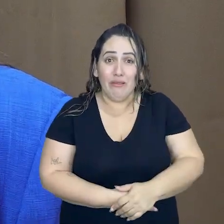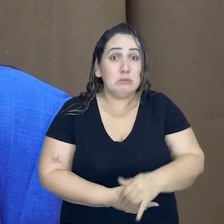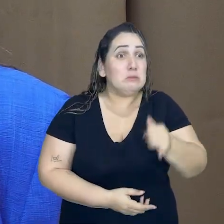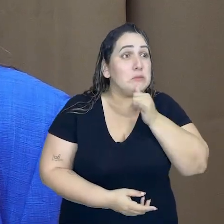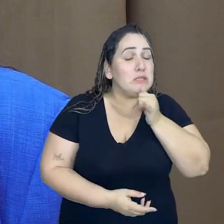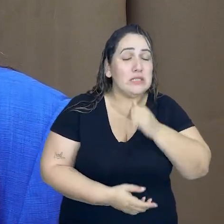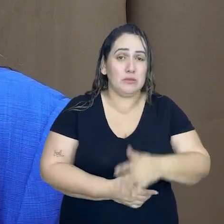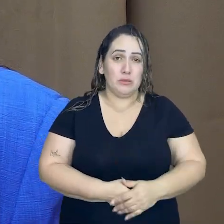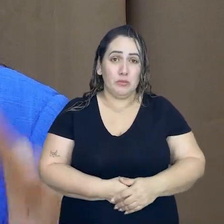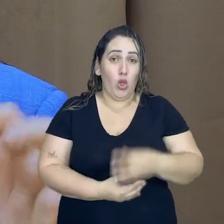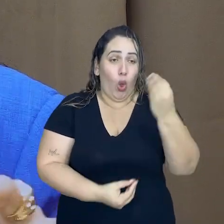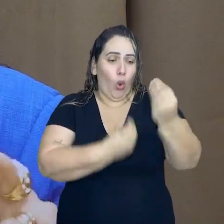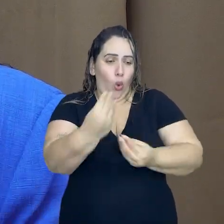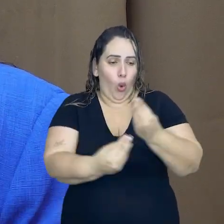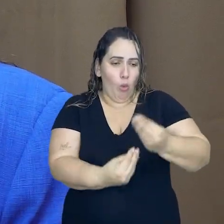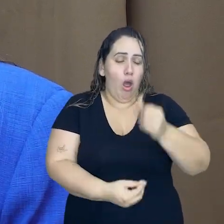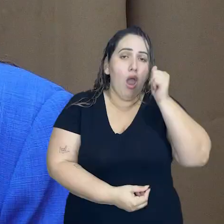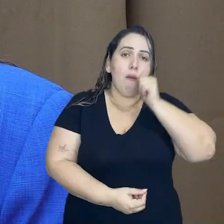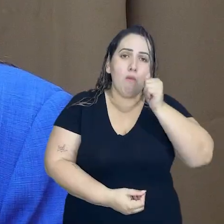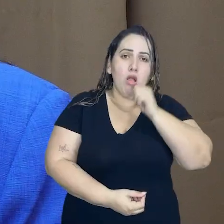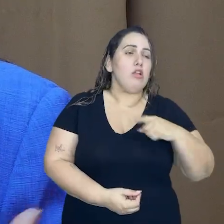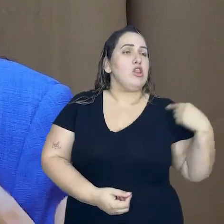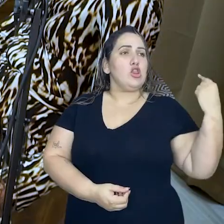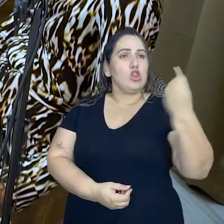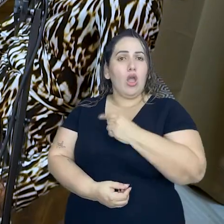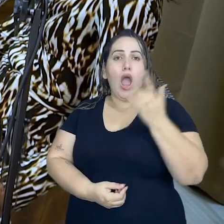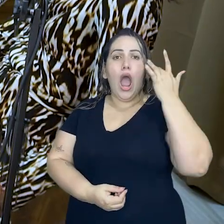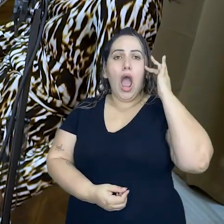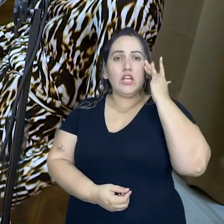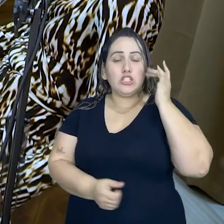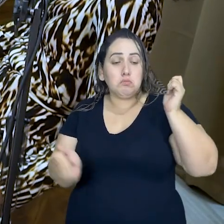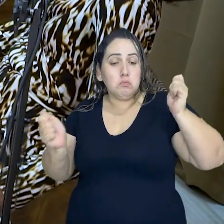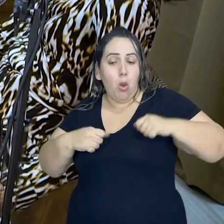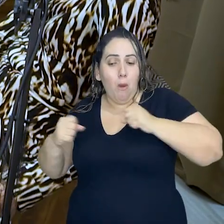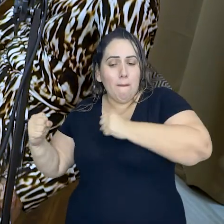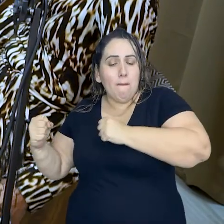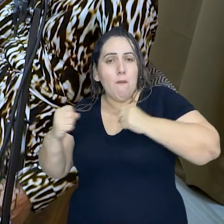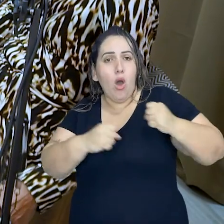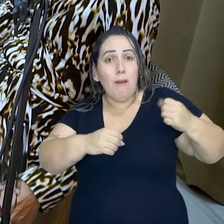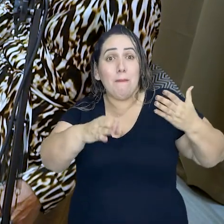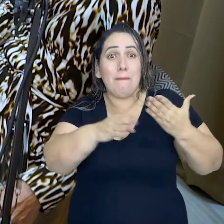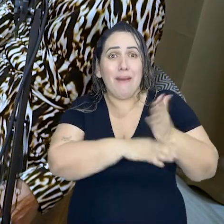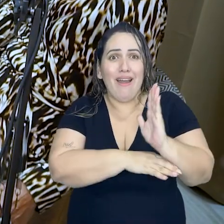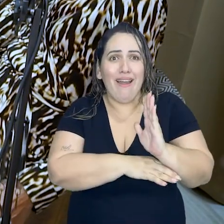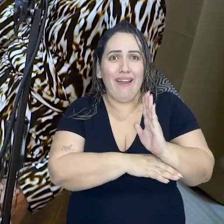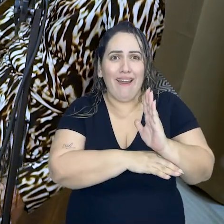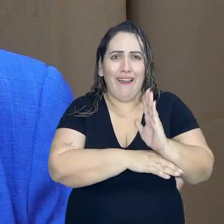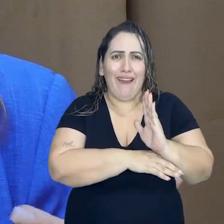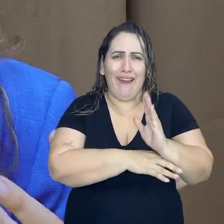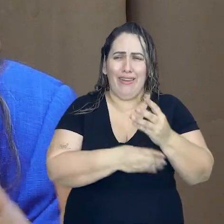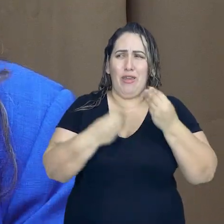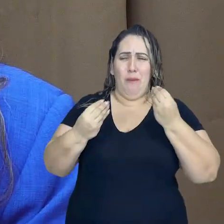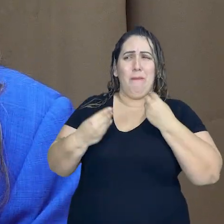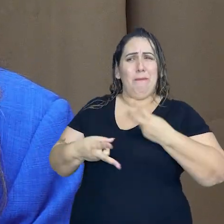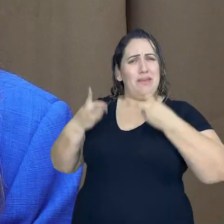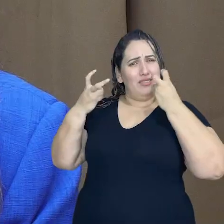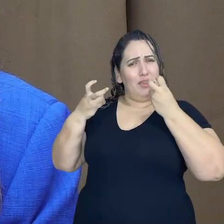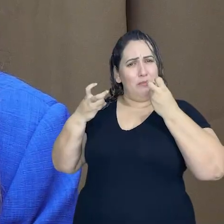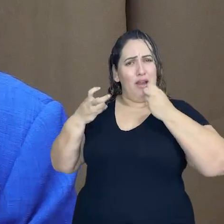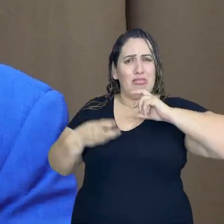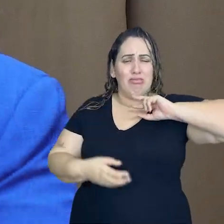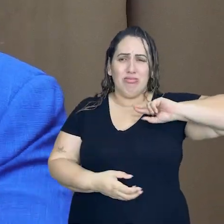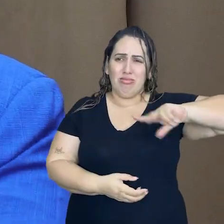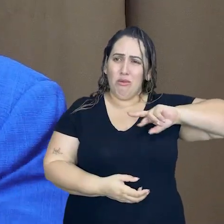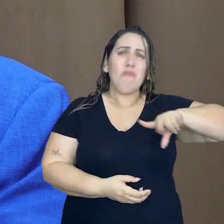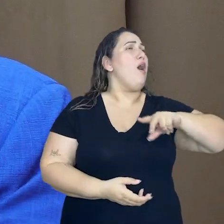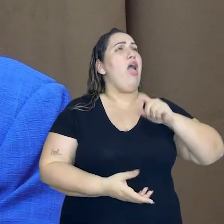nós achamos que têm potencial para se eleger. Olha que coisa subjetiva. As promissoras, né, Lígia? Então, assim, quem é que vai se beneficiar